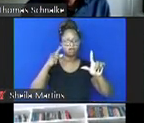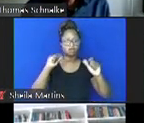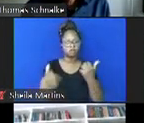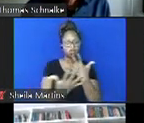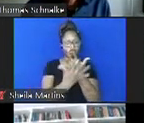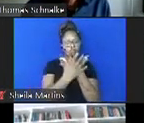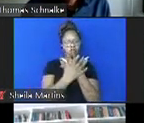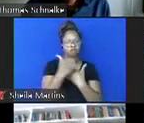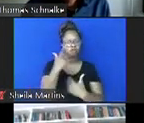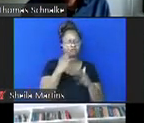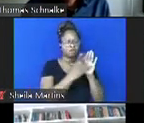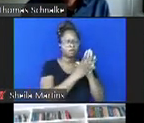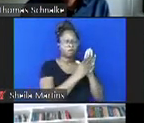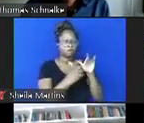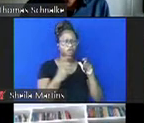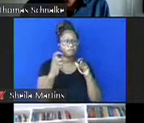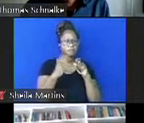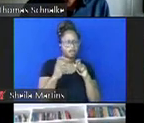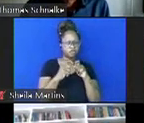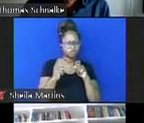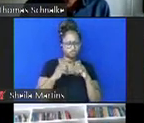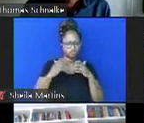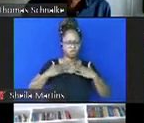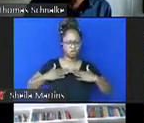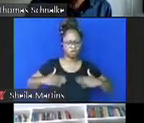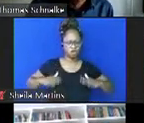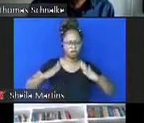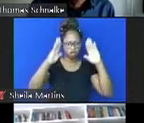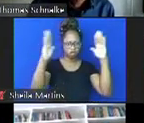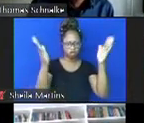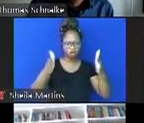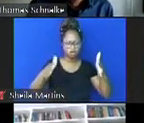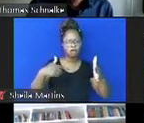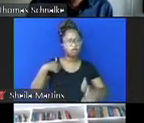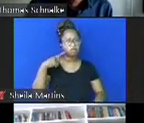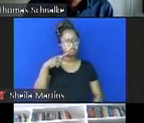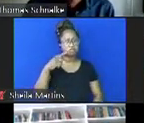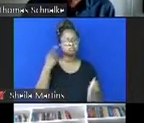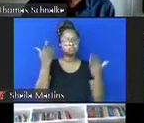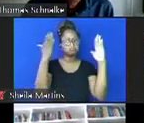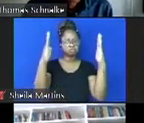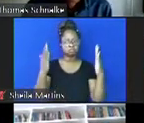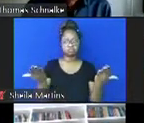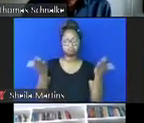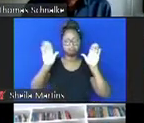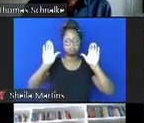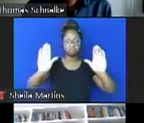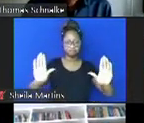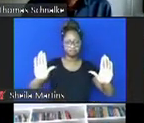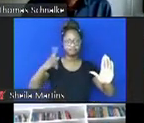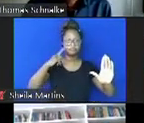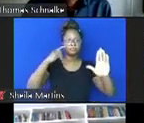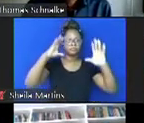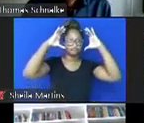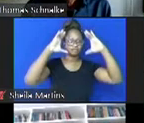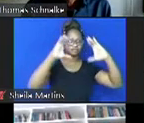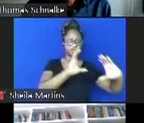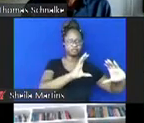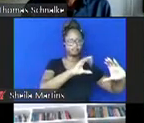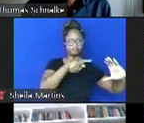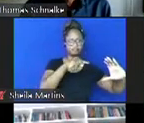esse modelo médico anatômico, nós acabamos de comparar com a cabeça de Gaetano Zumbo do